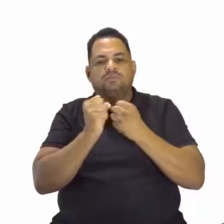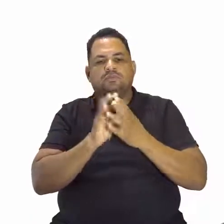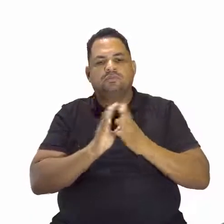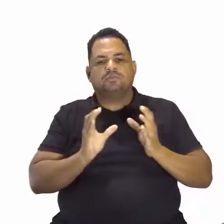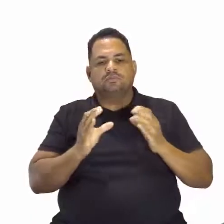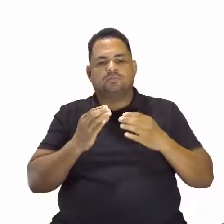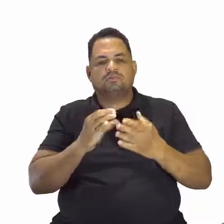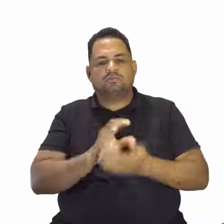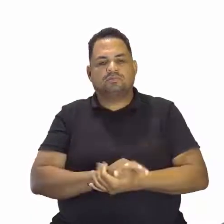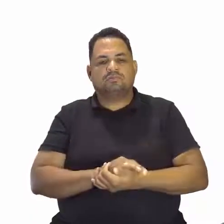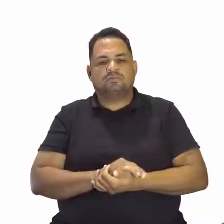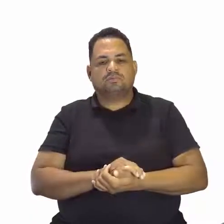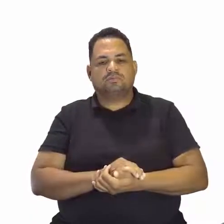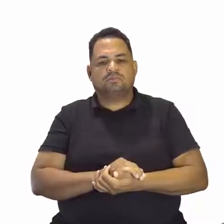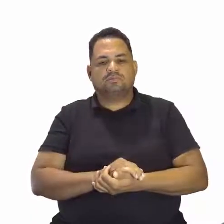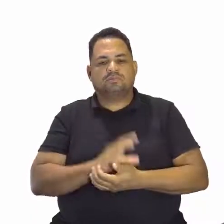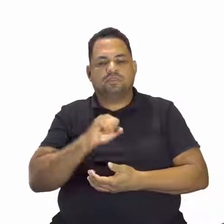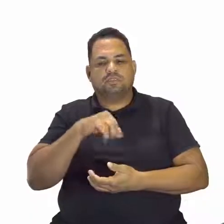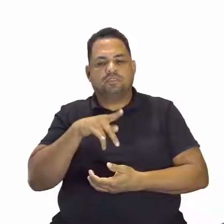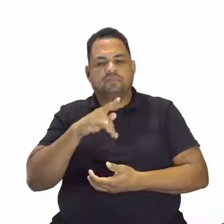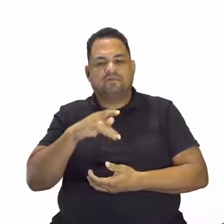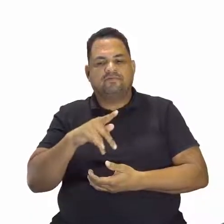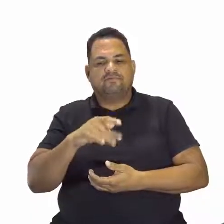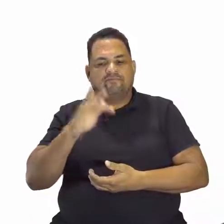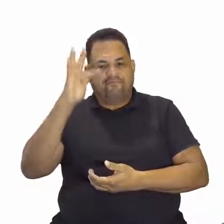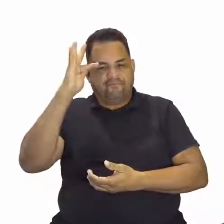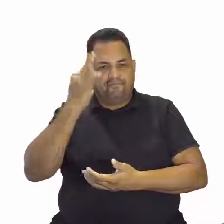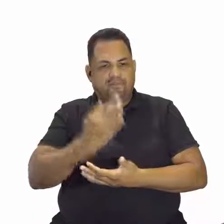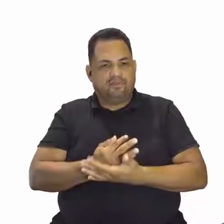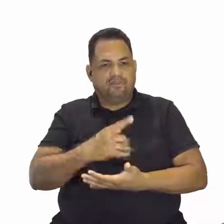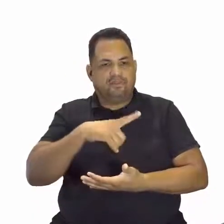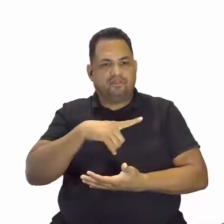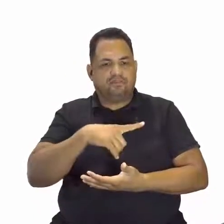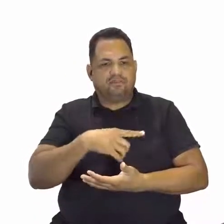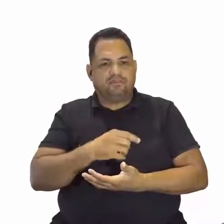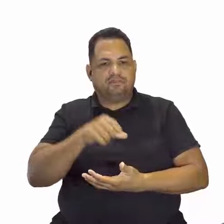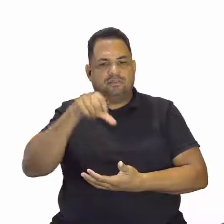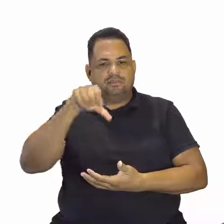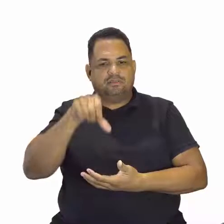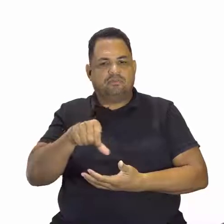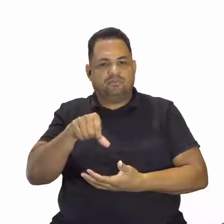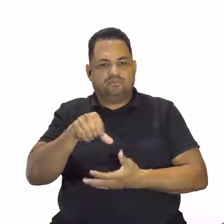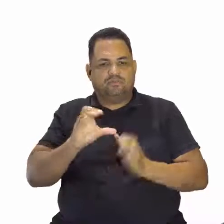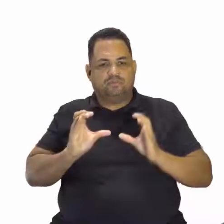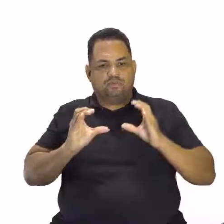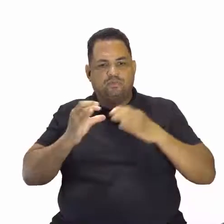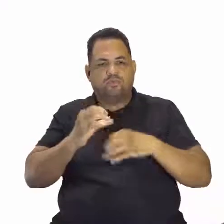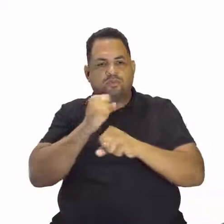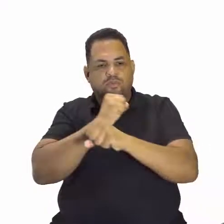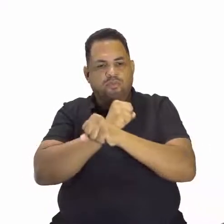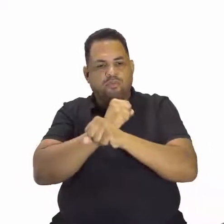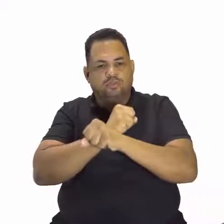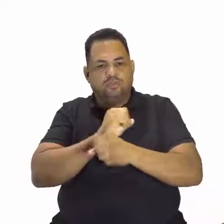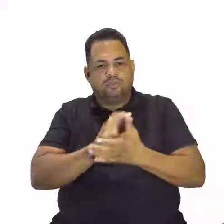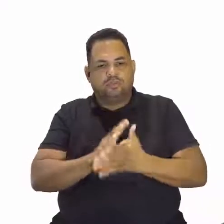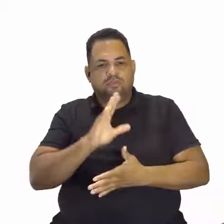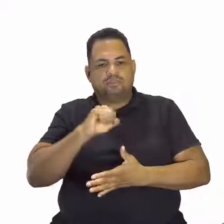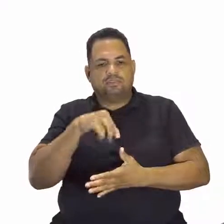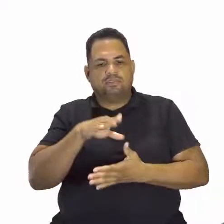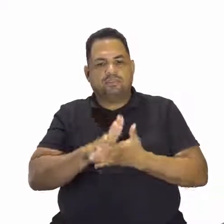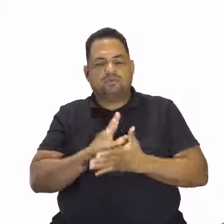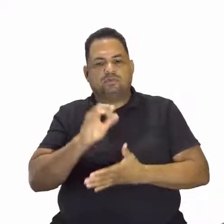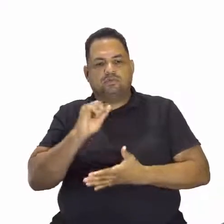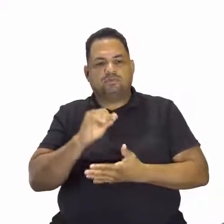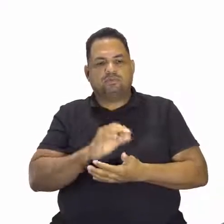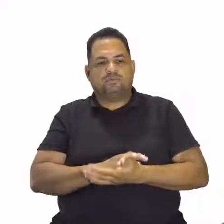quilombo remanescente. Então, no estado de Rondônia existem 9 comunidades quilombolas, comunidade Santa Cruz de